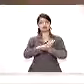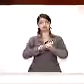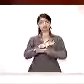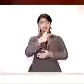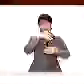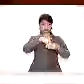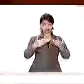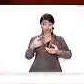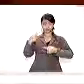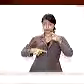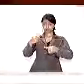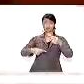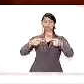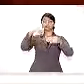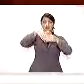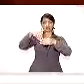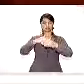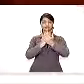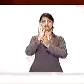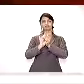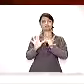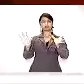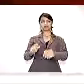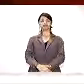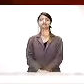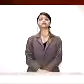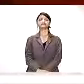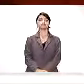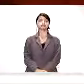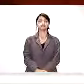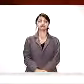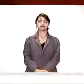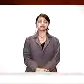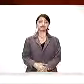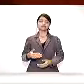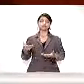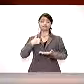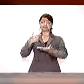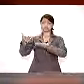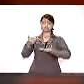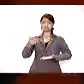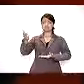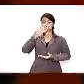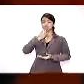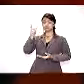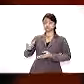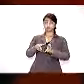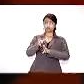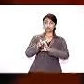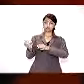voto que está em discussão em votação aprovado tem a palavra Conselheiro substituto